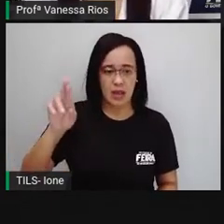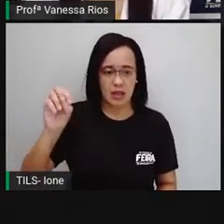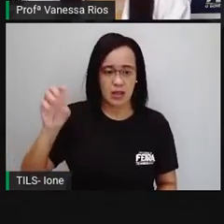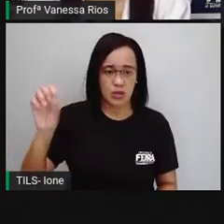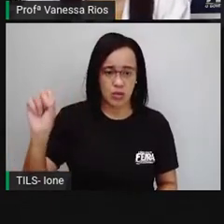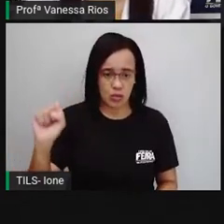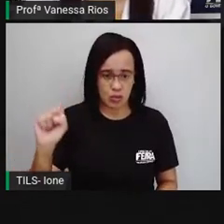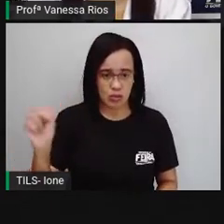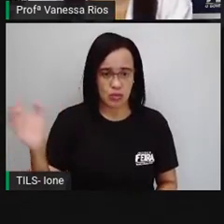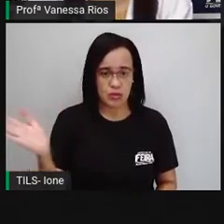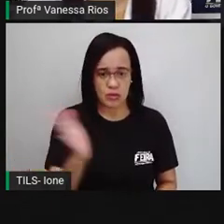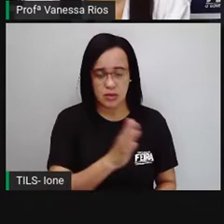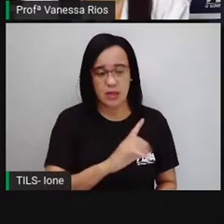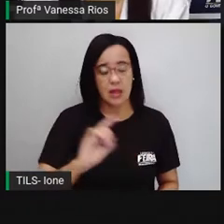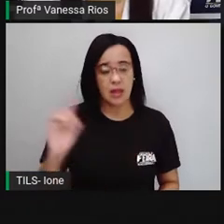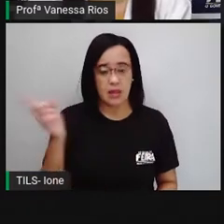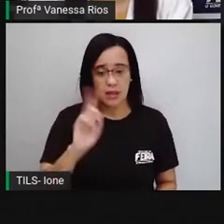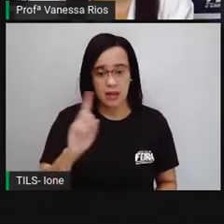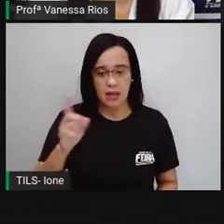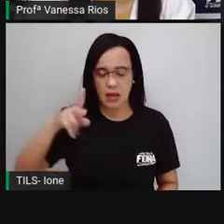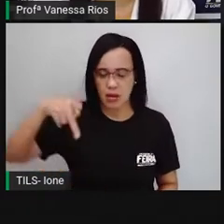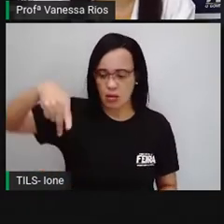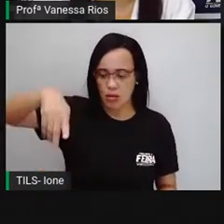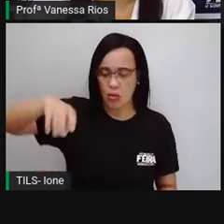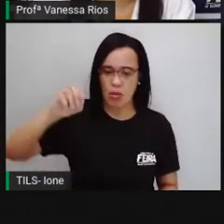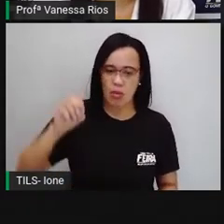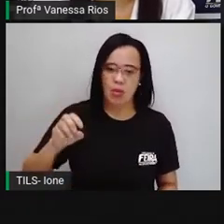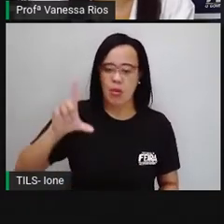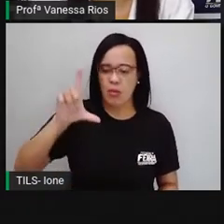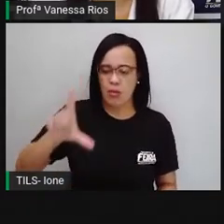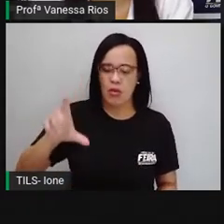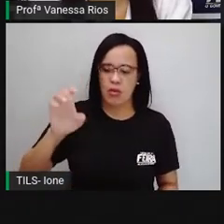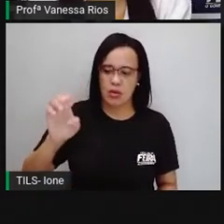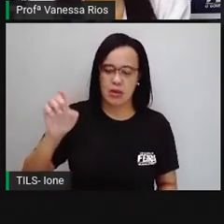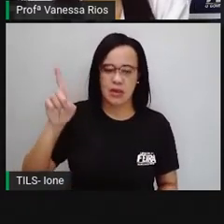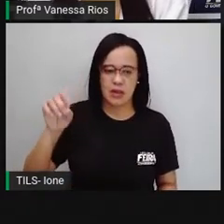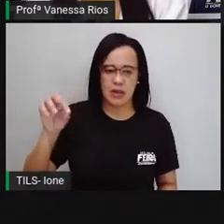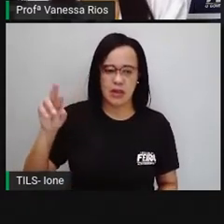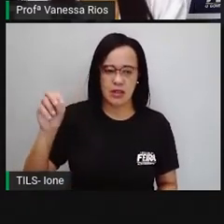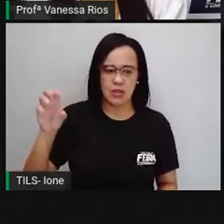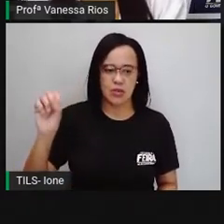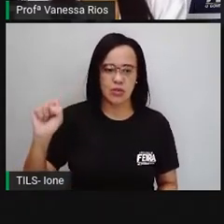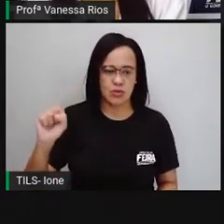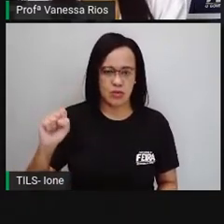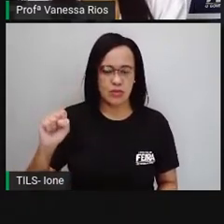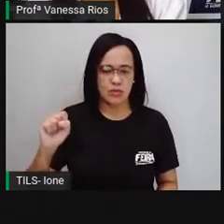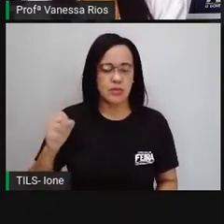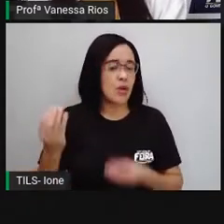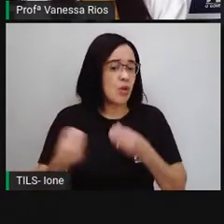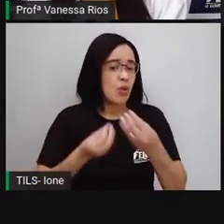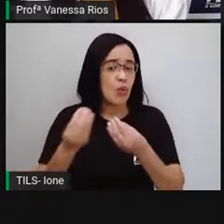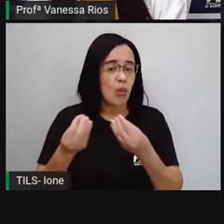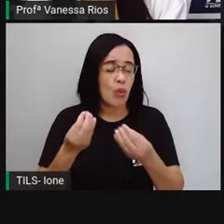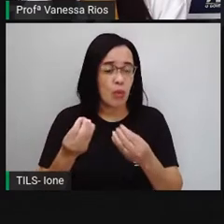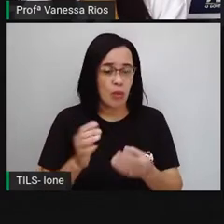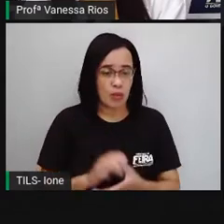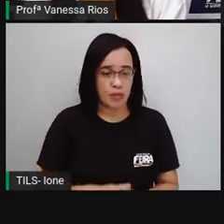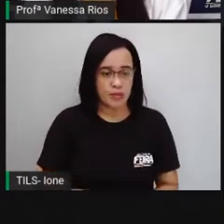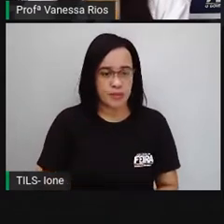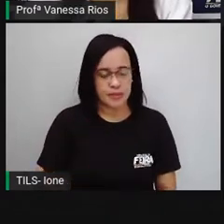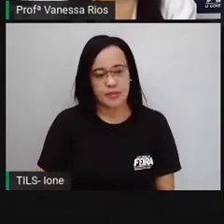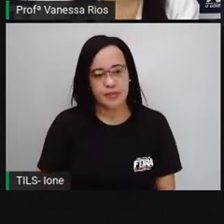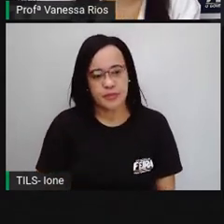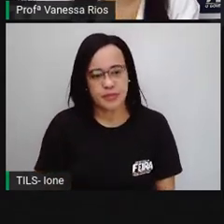se ia classificar as figuras consideradas poliedros e as figuras ou sólidos considerados não